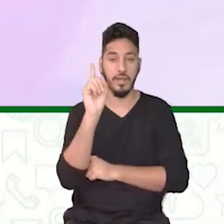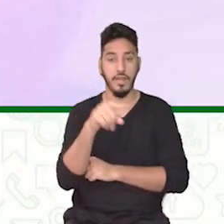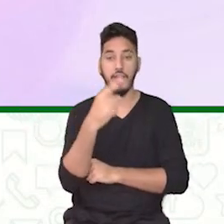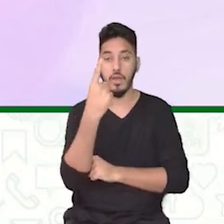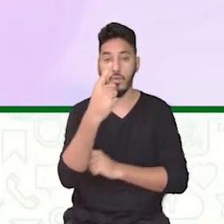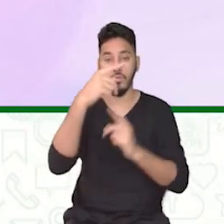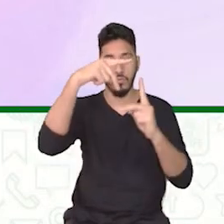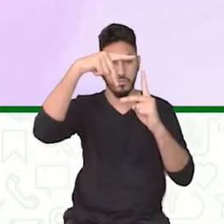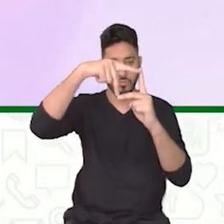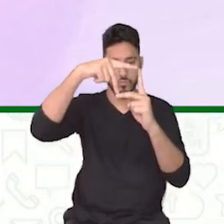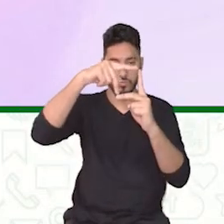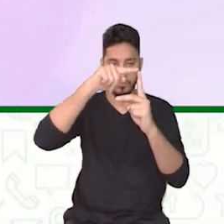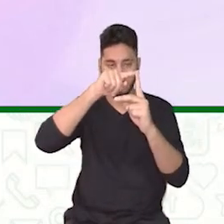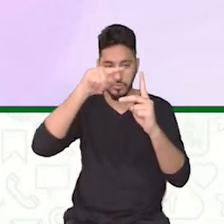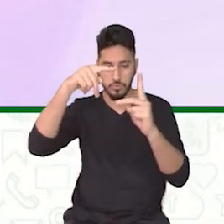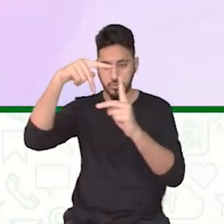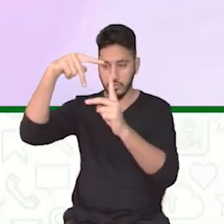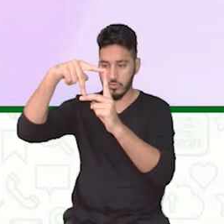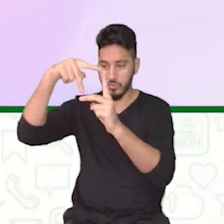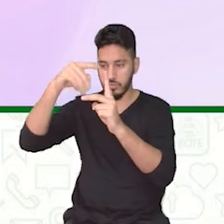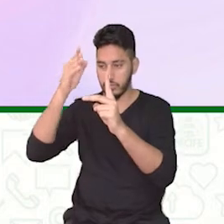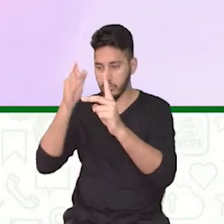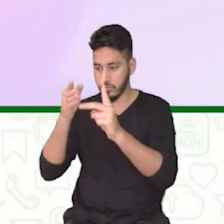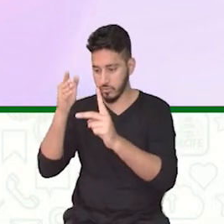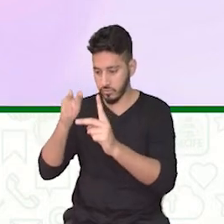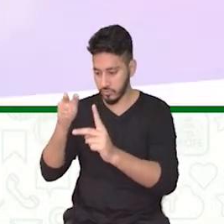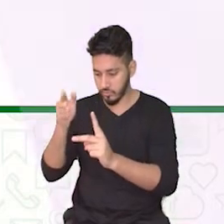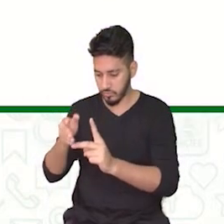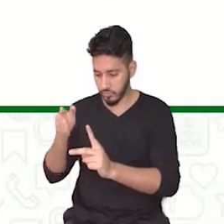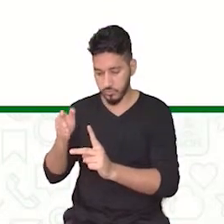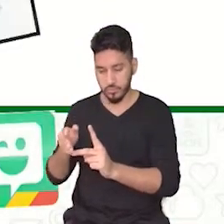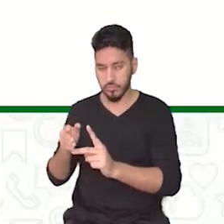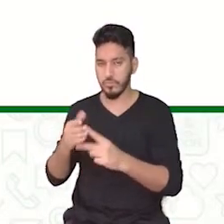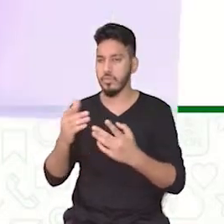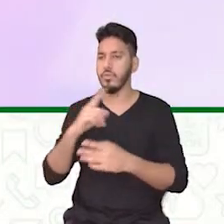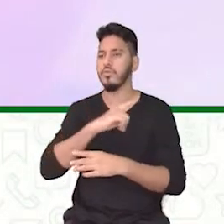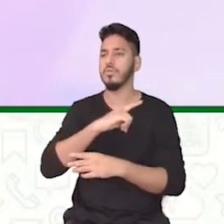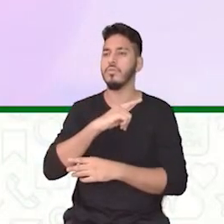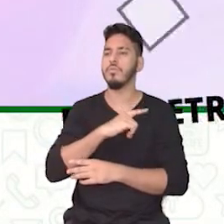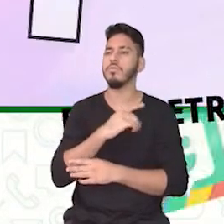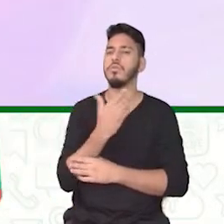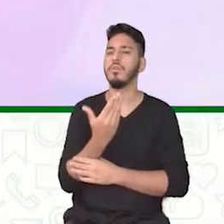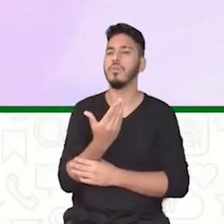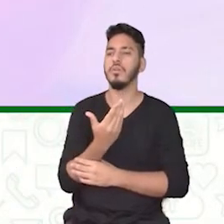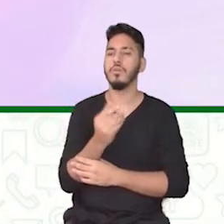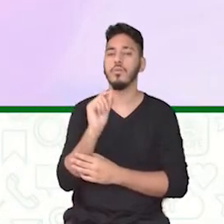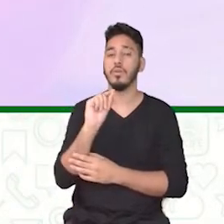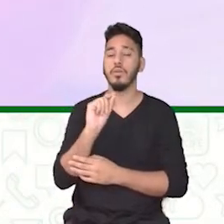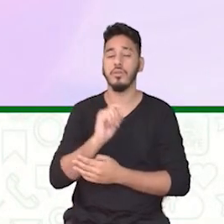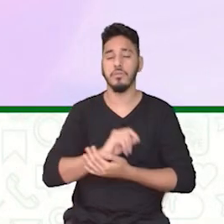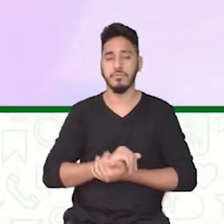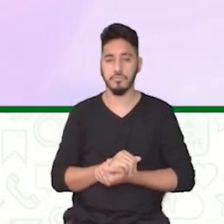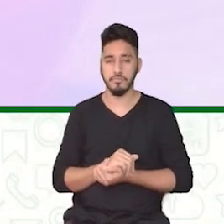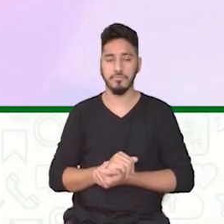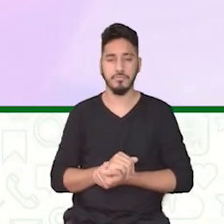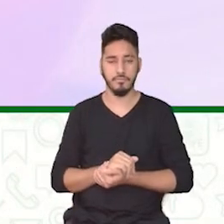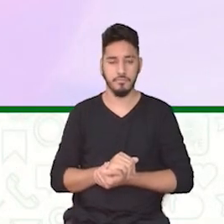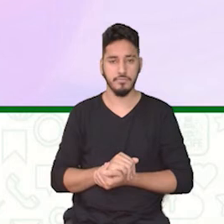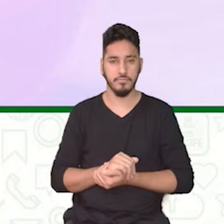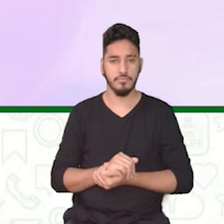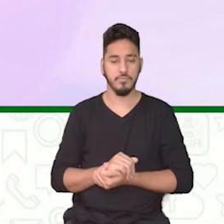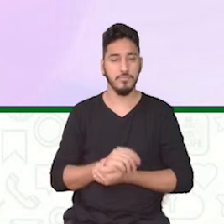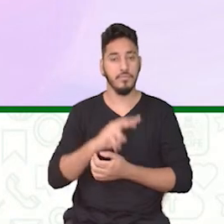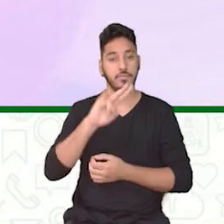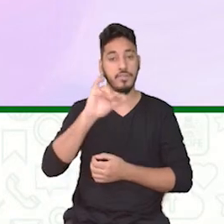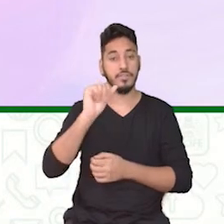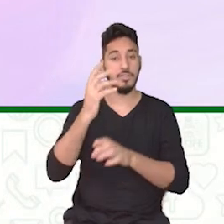quadrinho daquele, né? Então, e aí vamos ter esse retorno aí, olha, que vai me